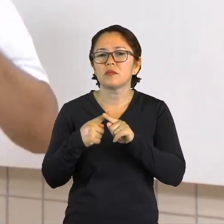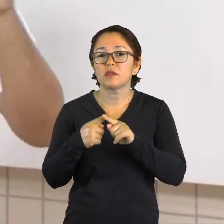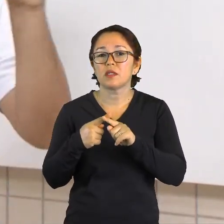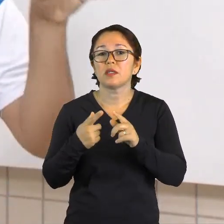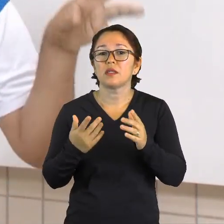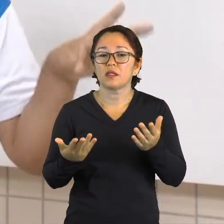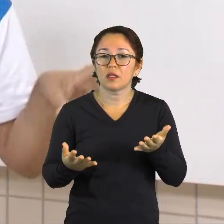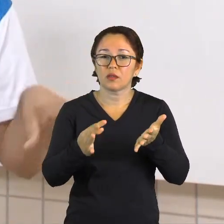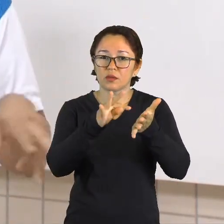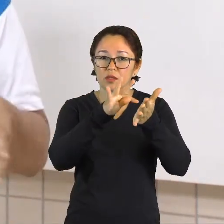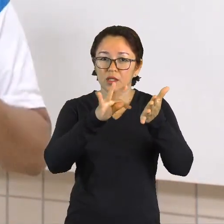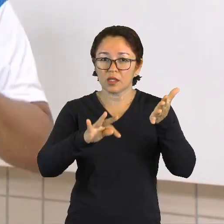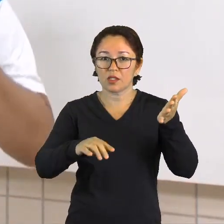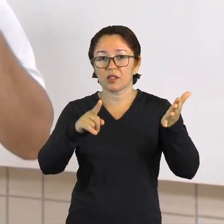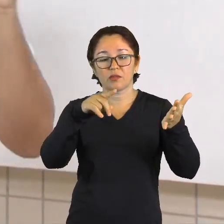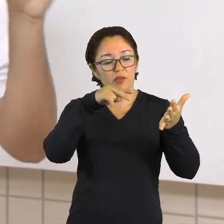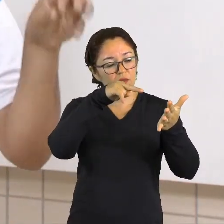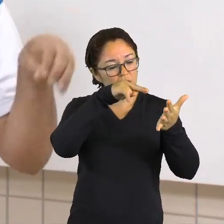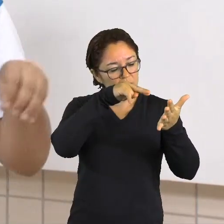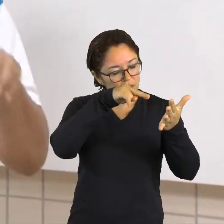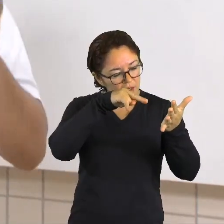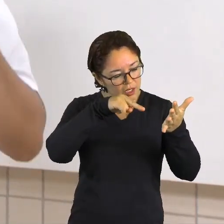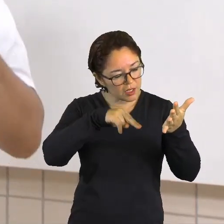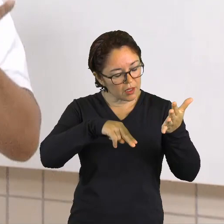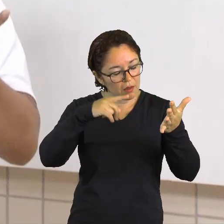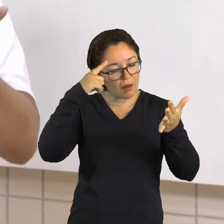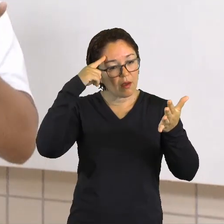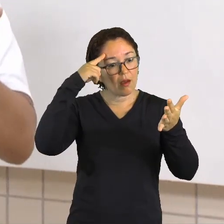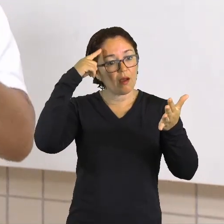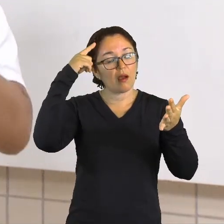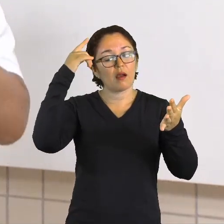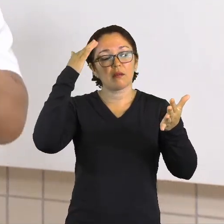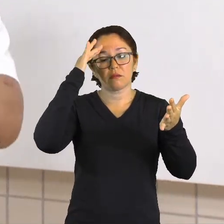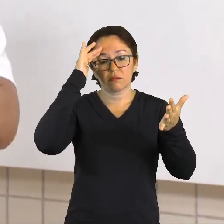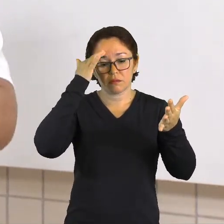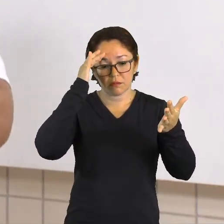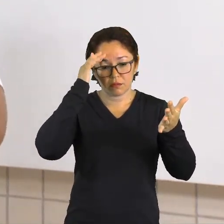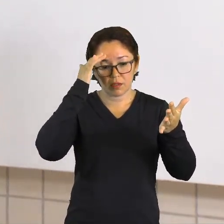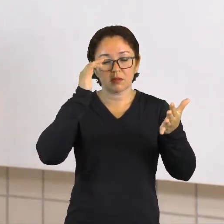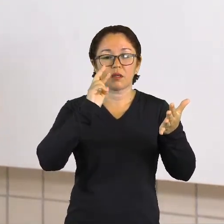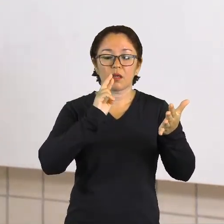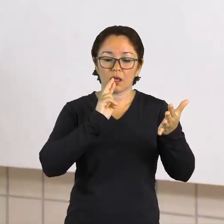história, ler a história, entender, responder e